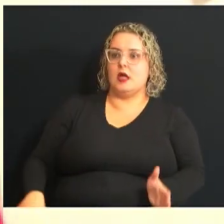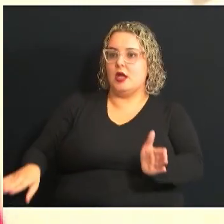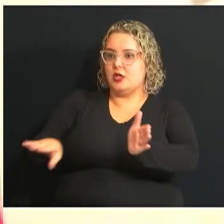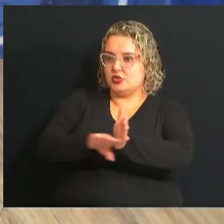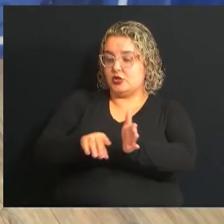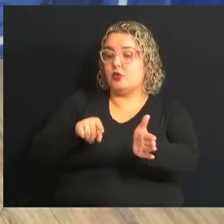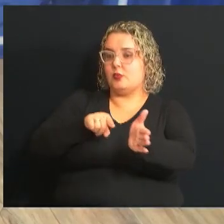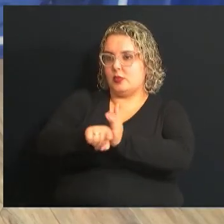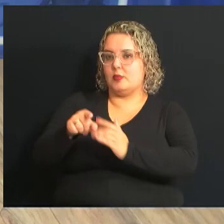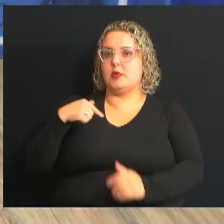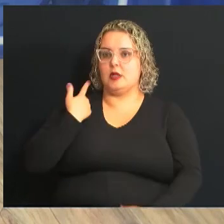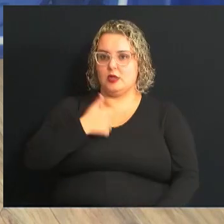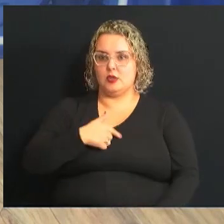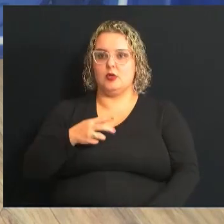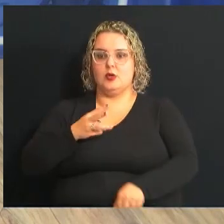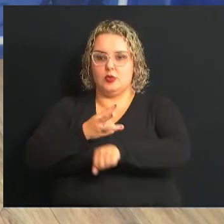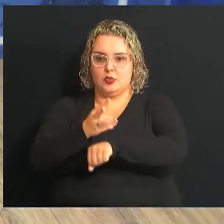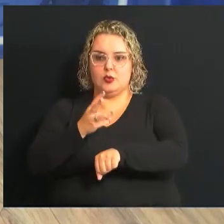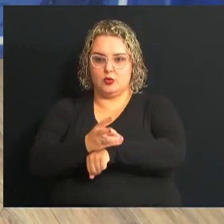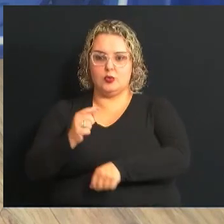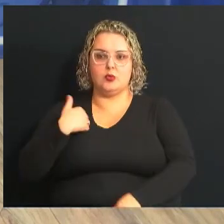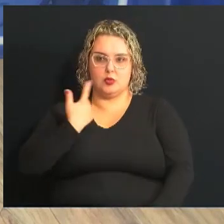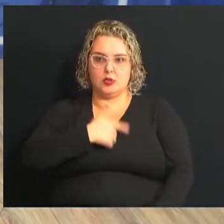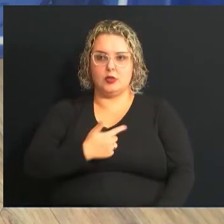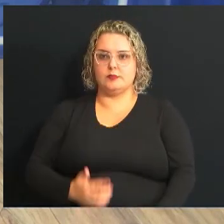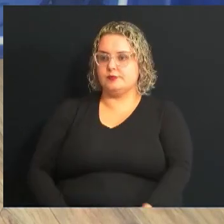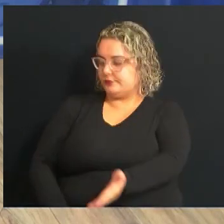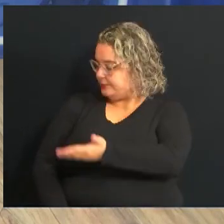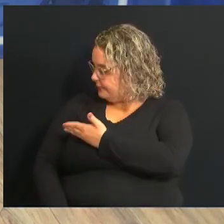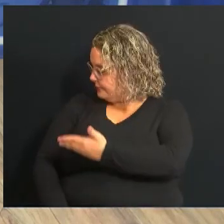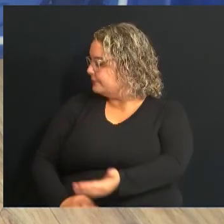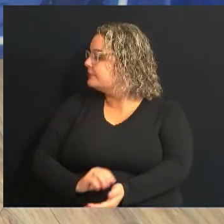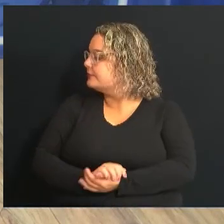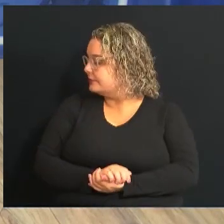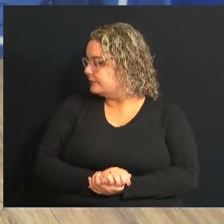para a gente aqui através do número do nosso WhatsApp, 19 é o nosso DDD,